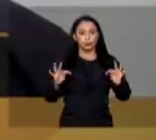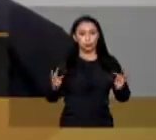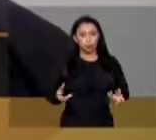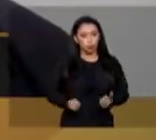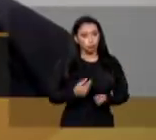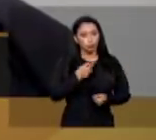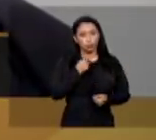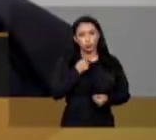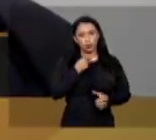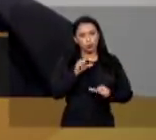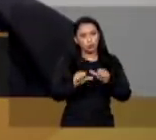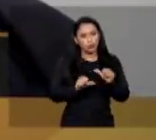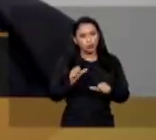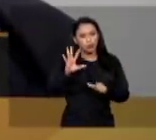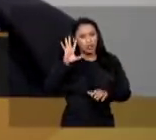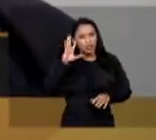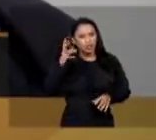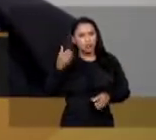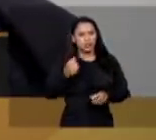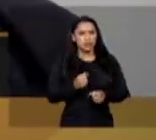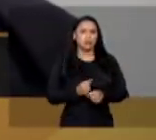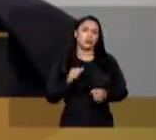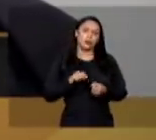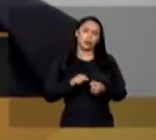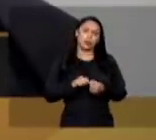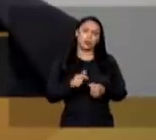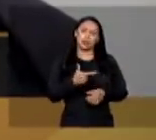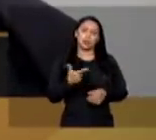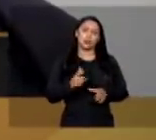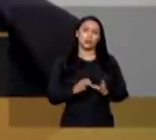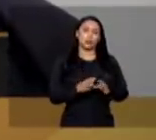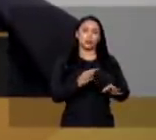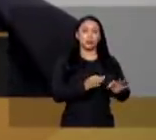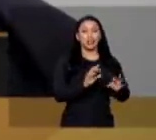E não pode modificar a decisão proferida pela segunda turma no HC